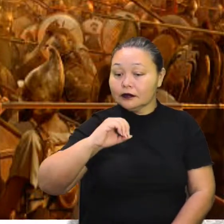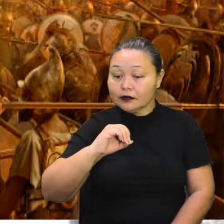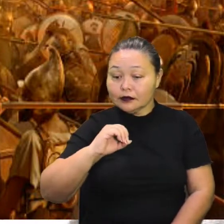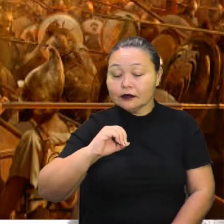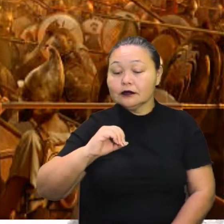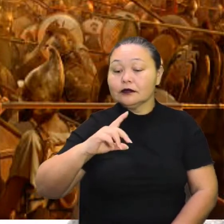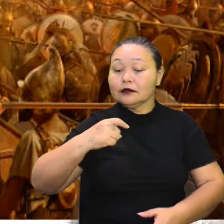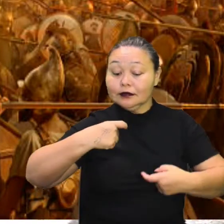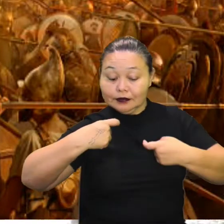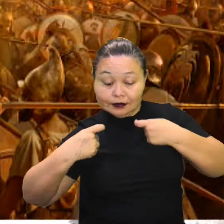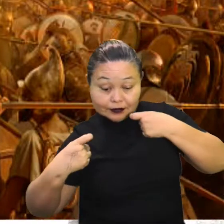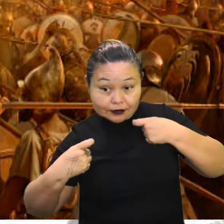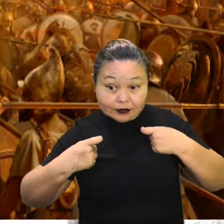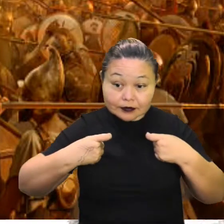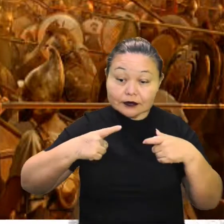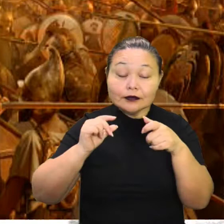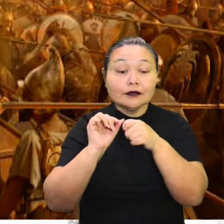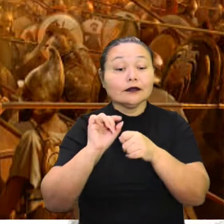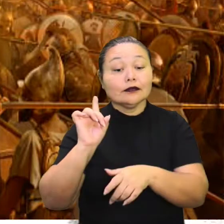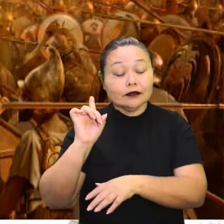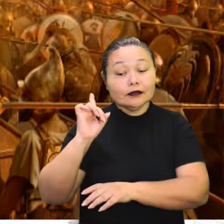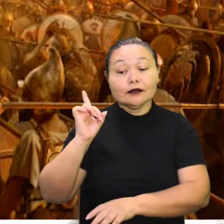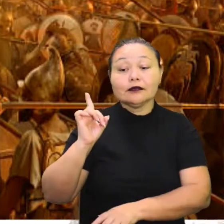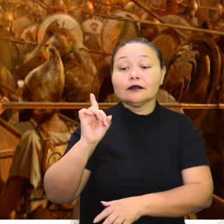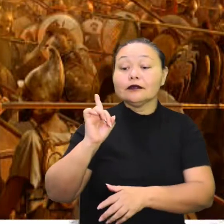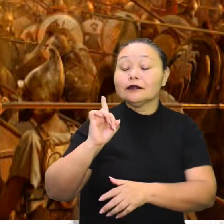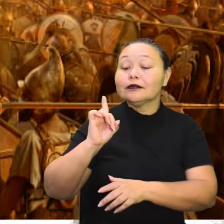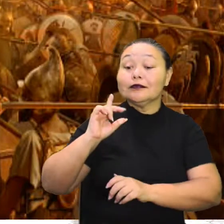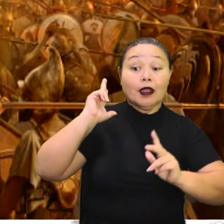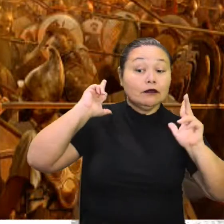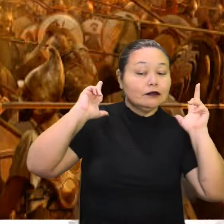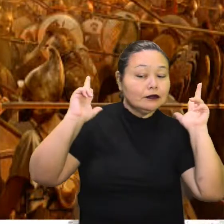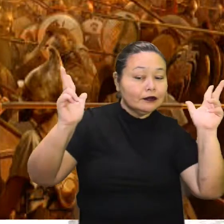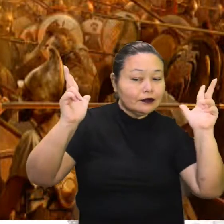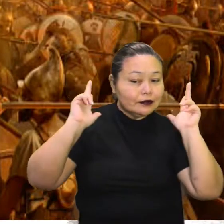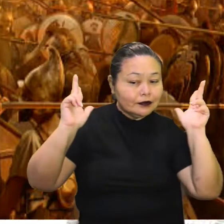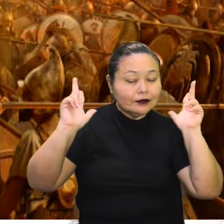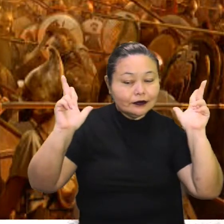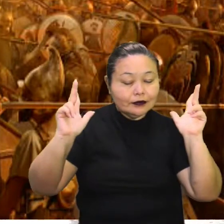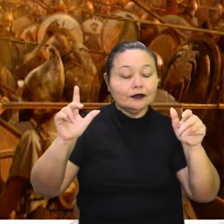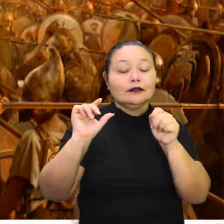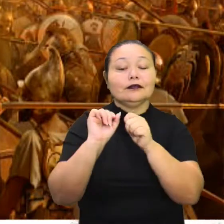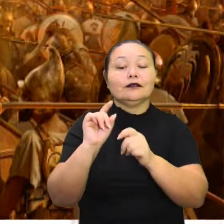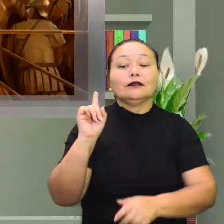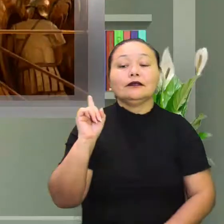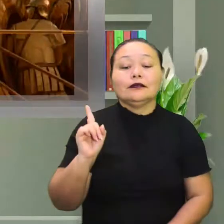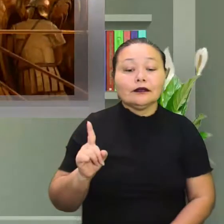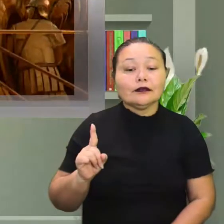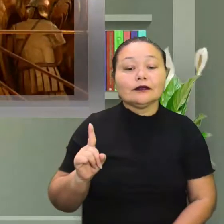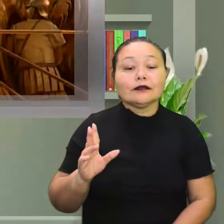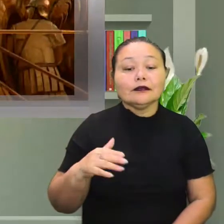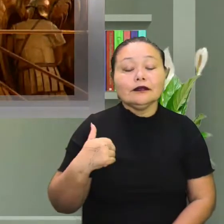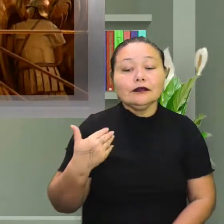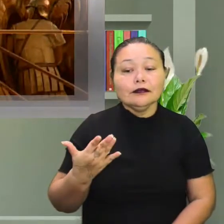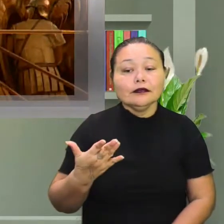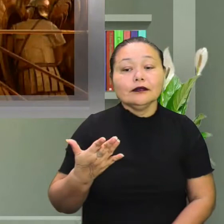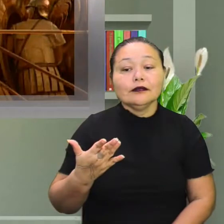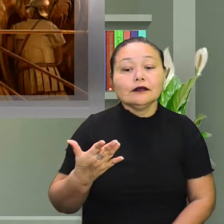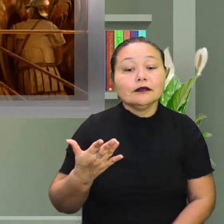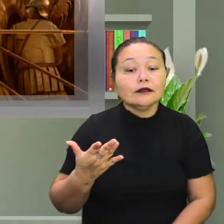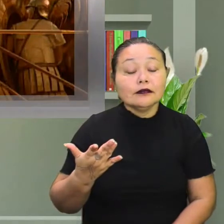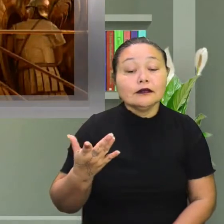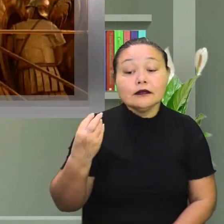as batalhas, certo? As aventuras. As aventuras, isso, amadinha, né?